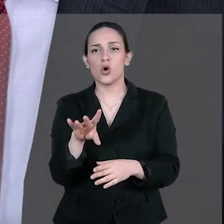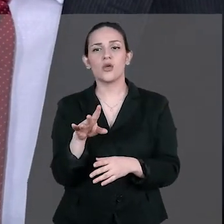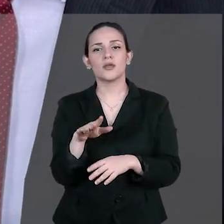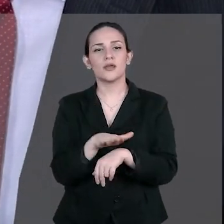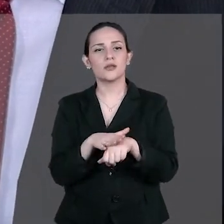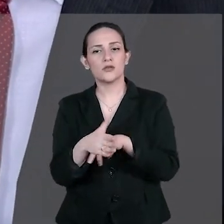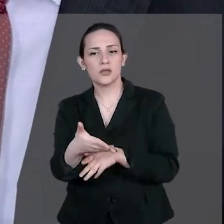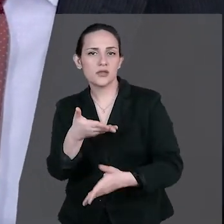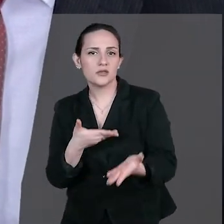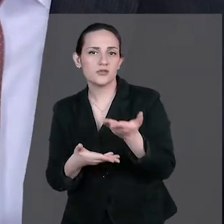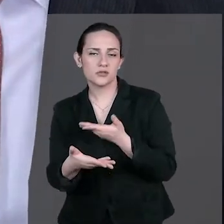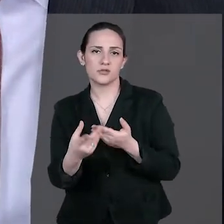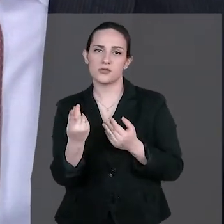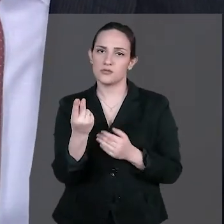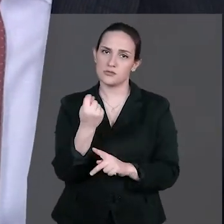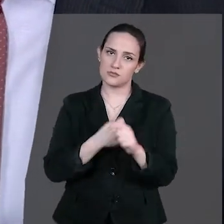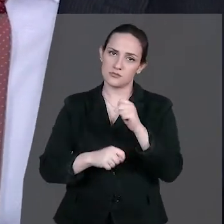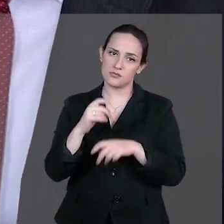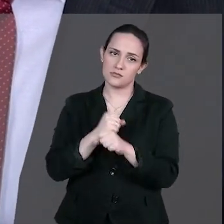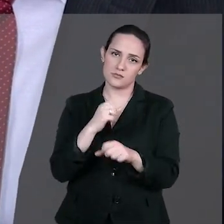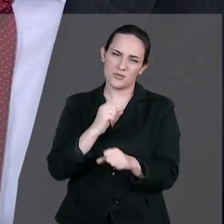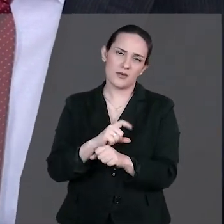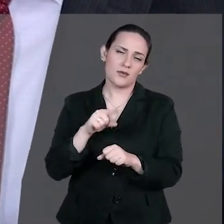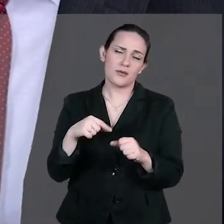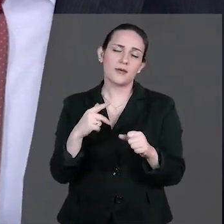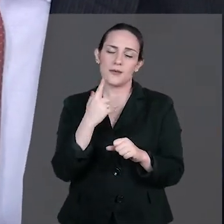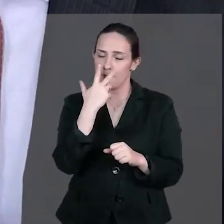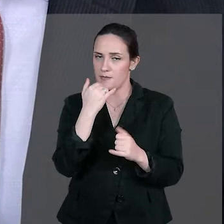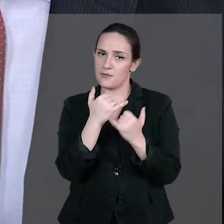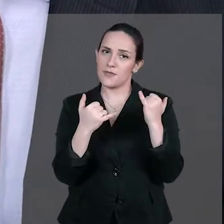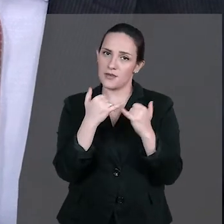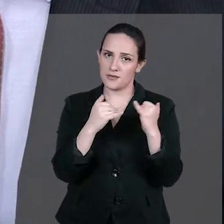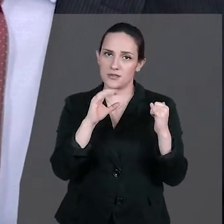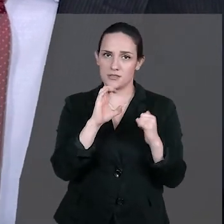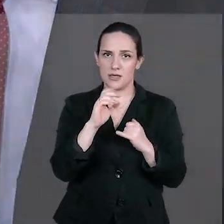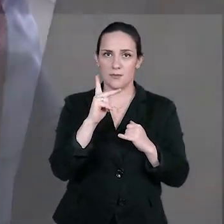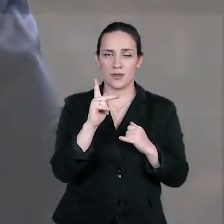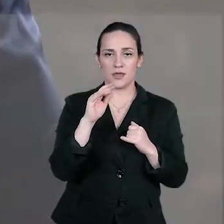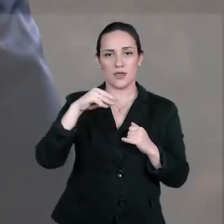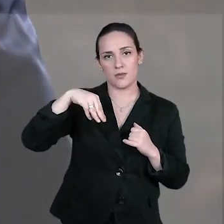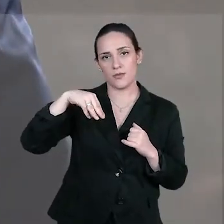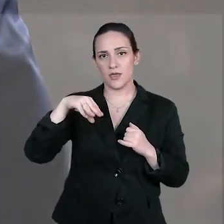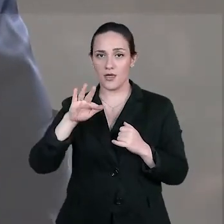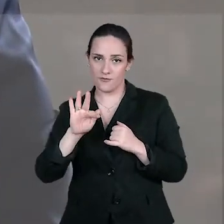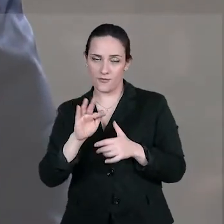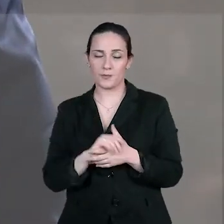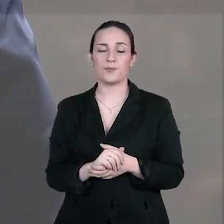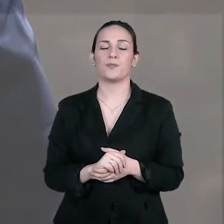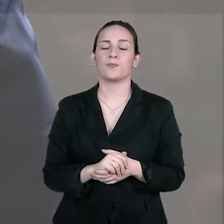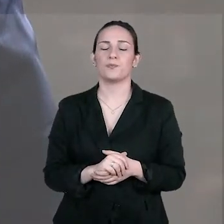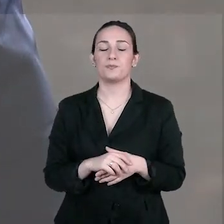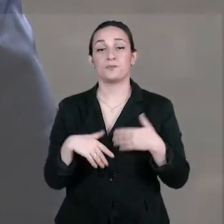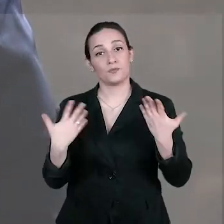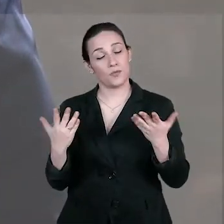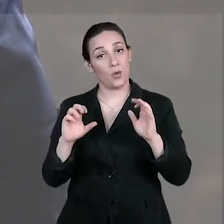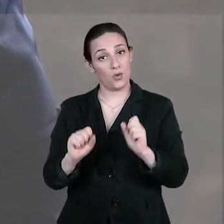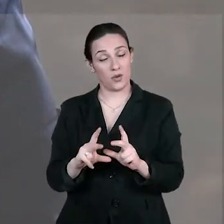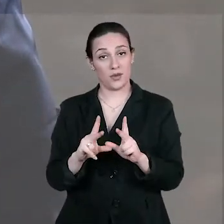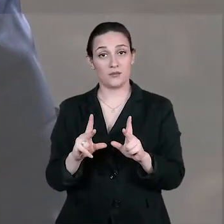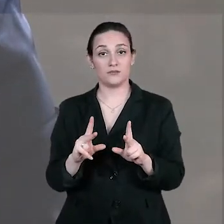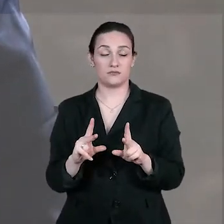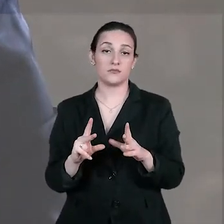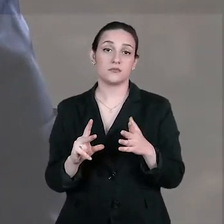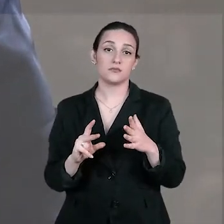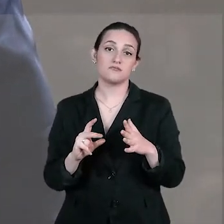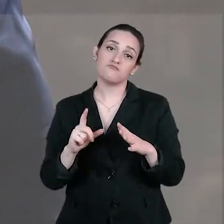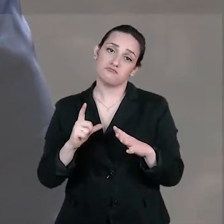incidir sobre operações financeiras. Ele guarda muita semelhança com a CPMF, a bendita CPMF. E